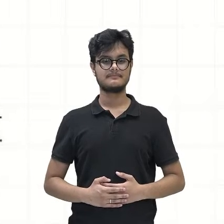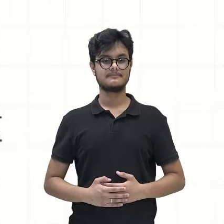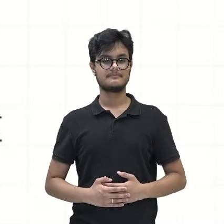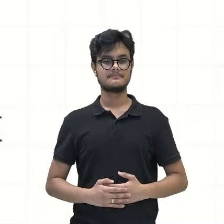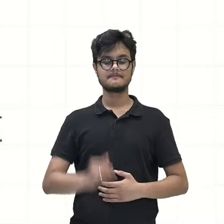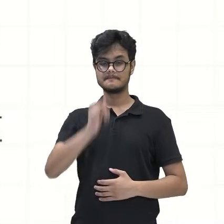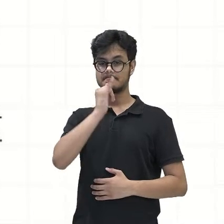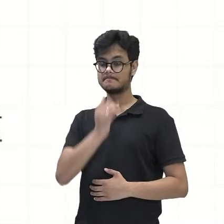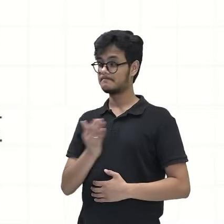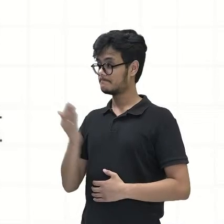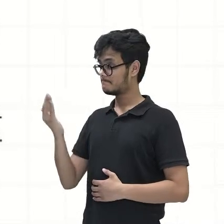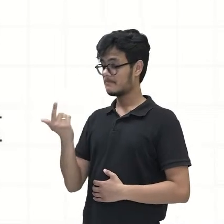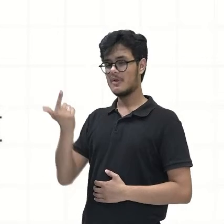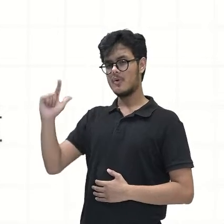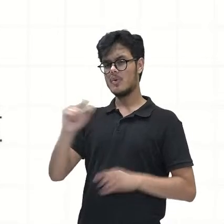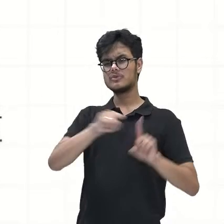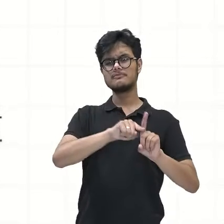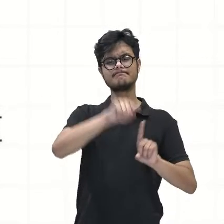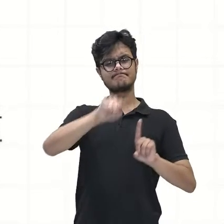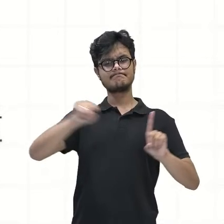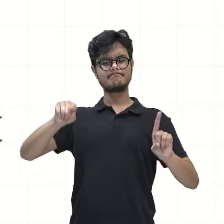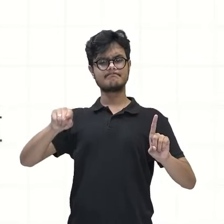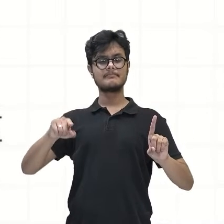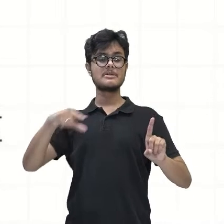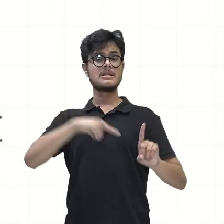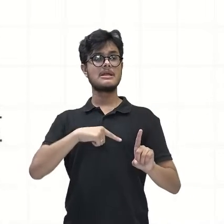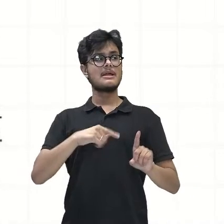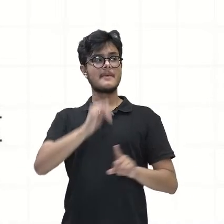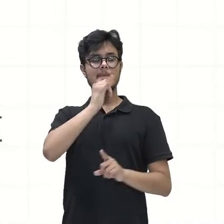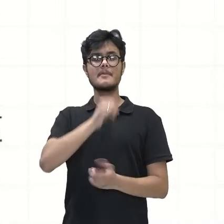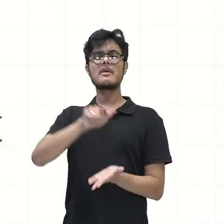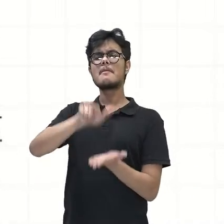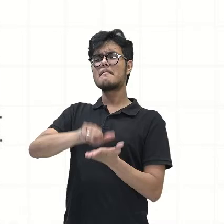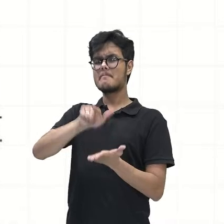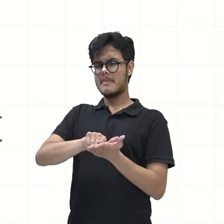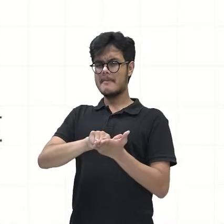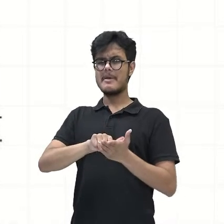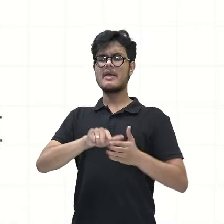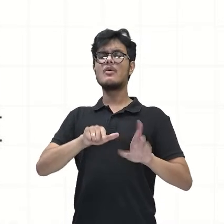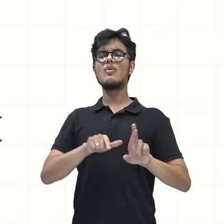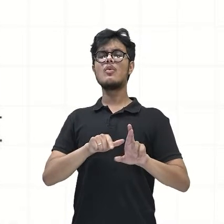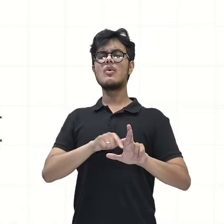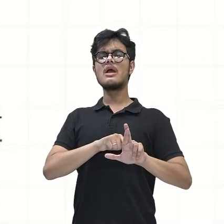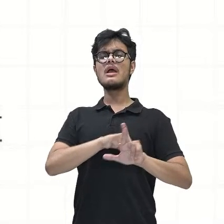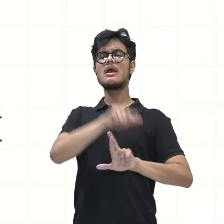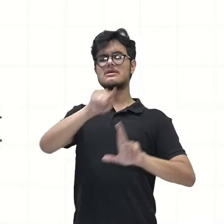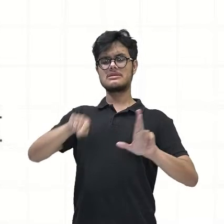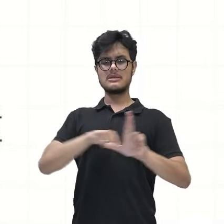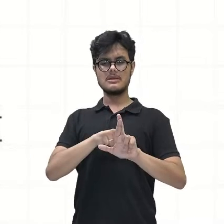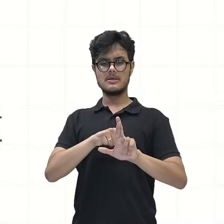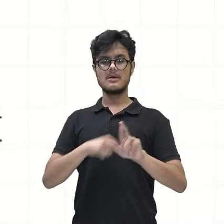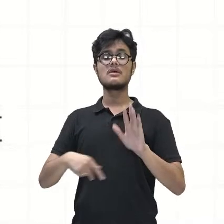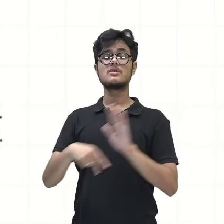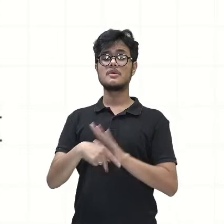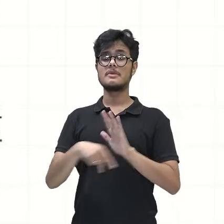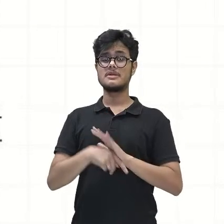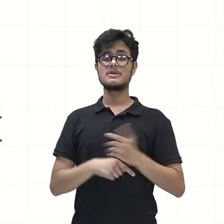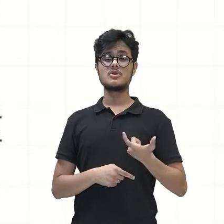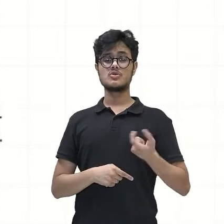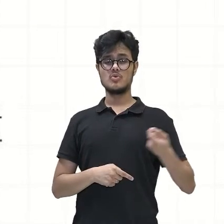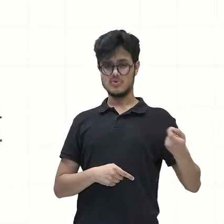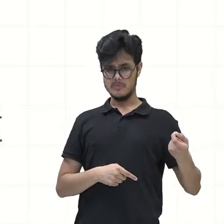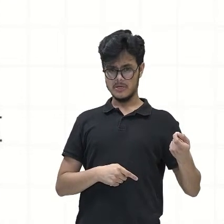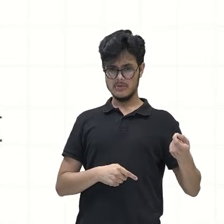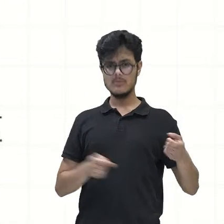Temos aqui um outro gráfico, né? Papel reciclado no Brasil de 2000 a 2015. Então, esse